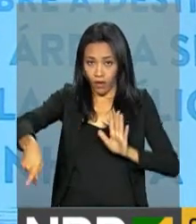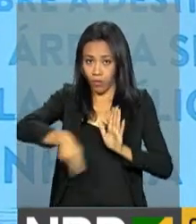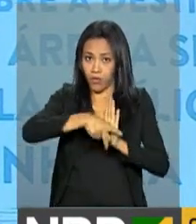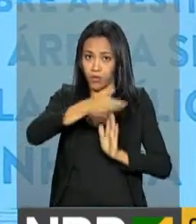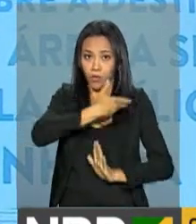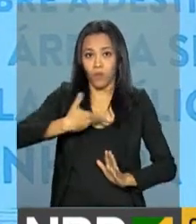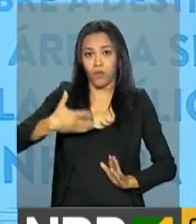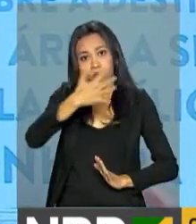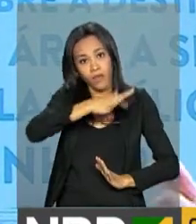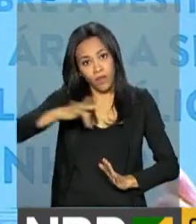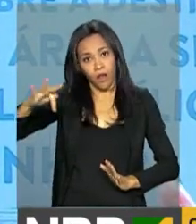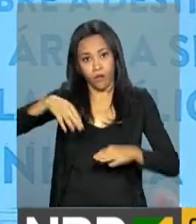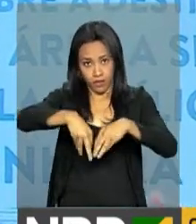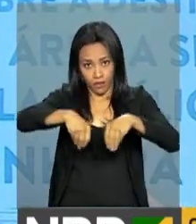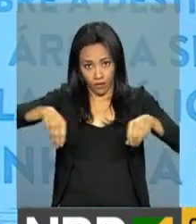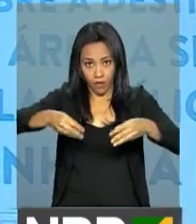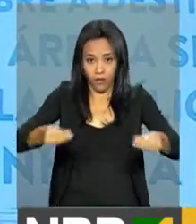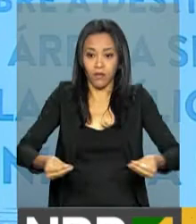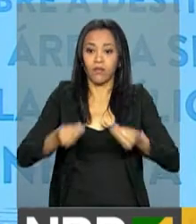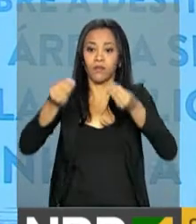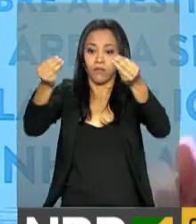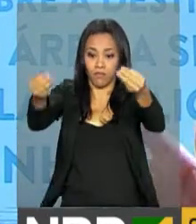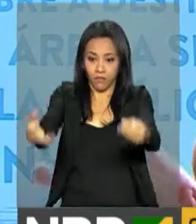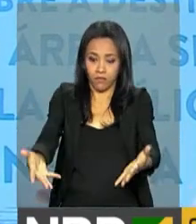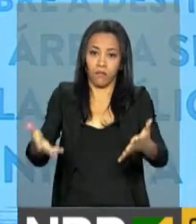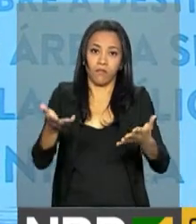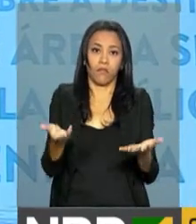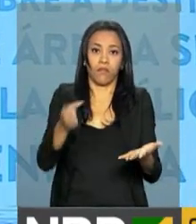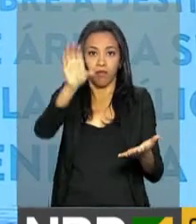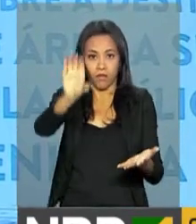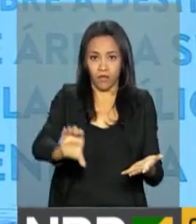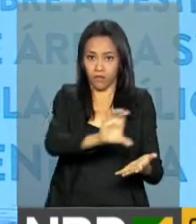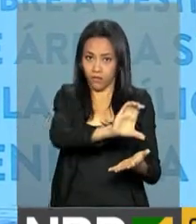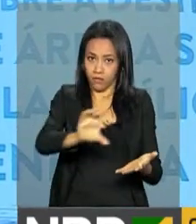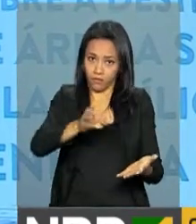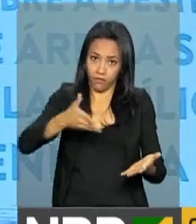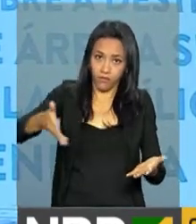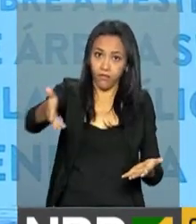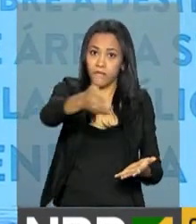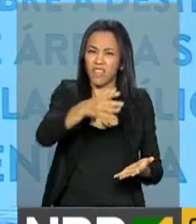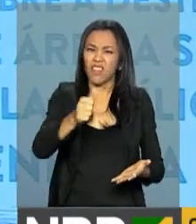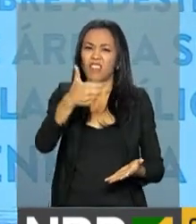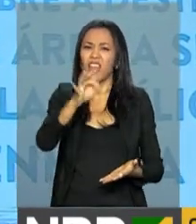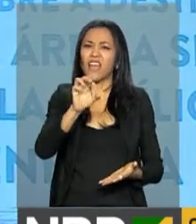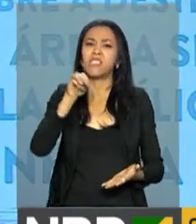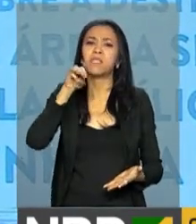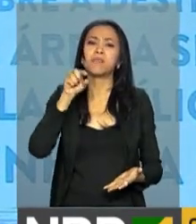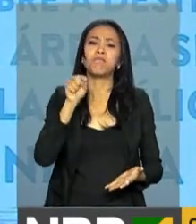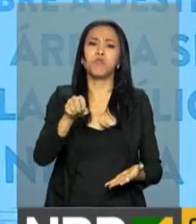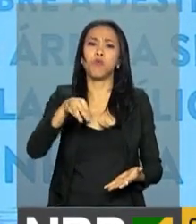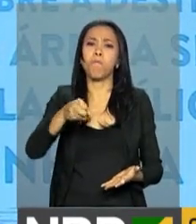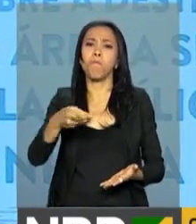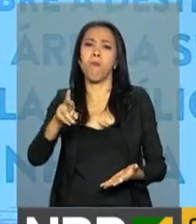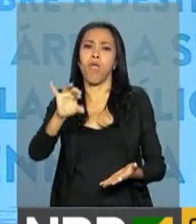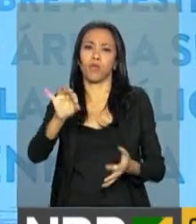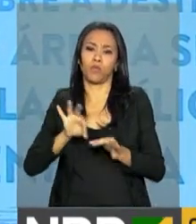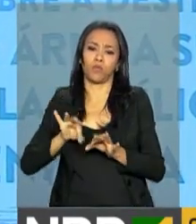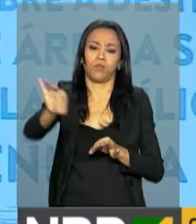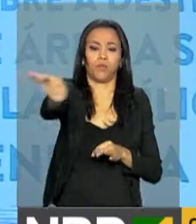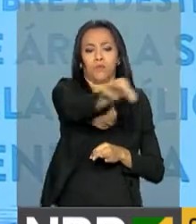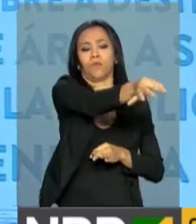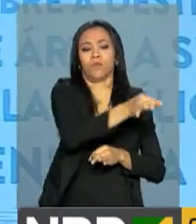transferência desta área substanciosas mais ou menos 10 mil metros quadrados para a arquidiocese não é